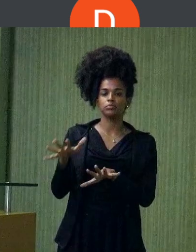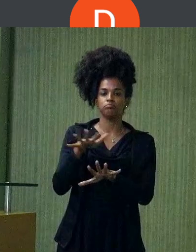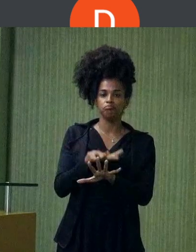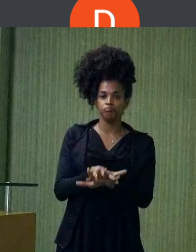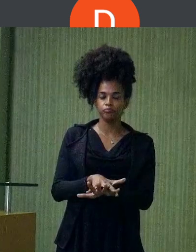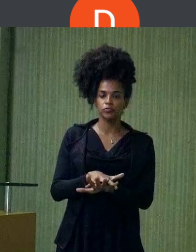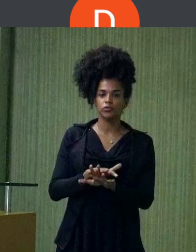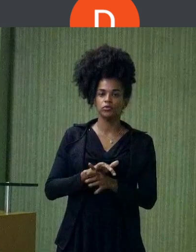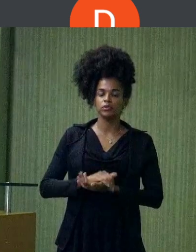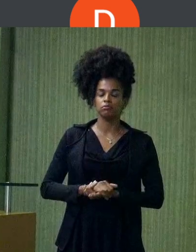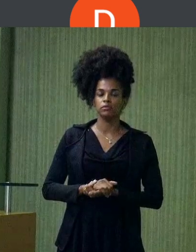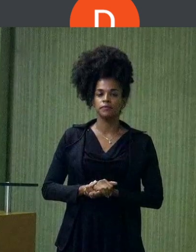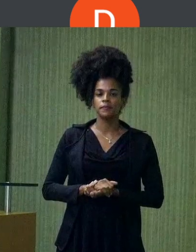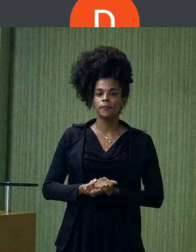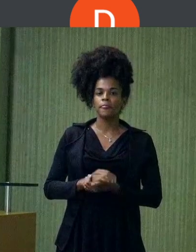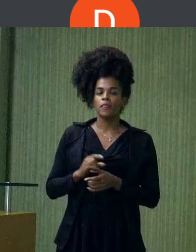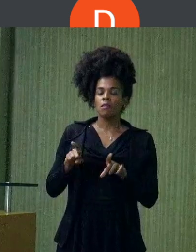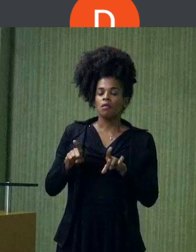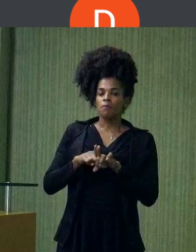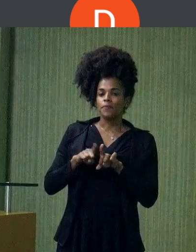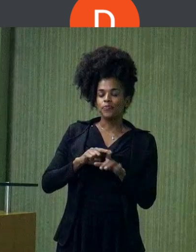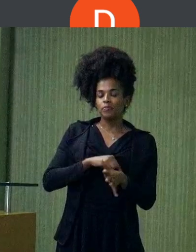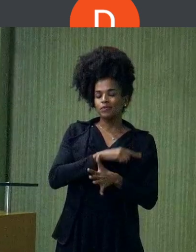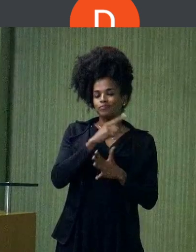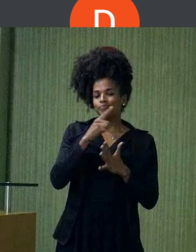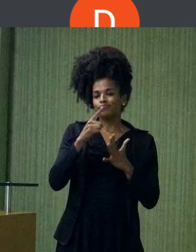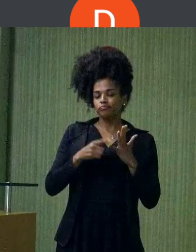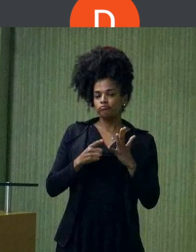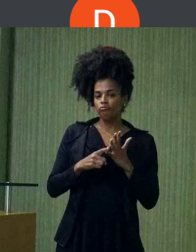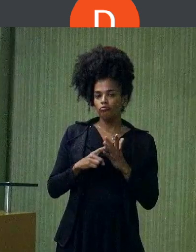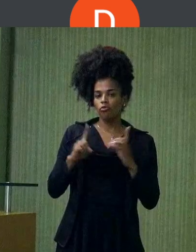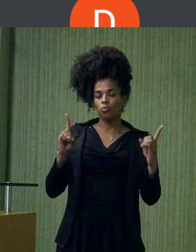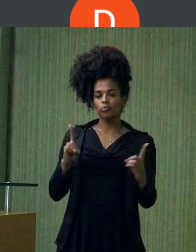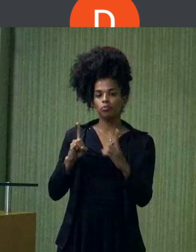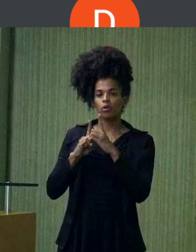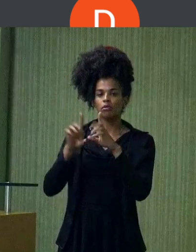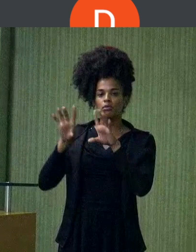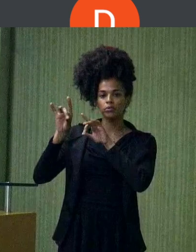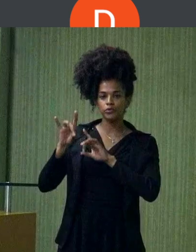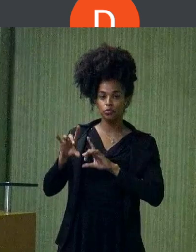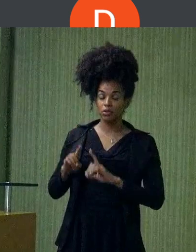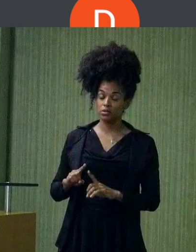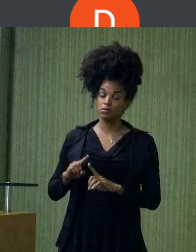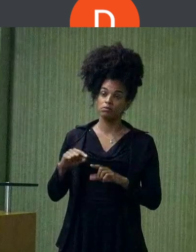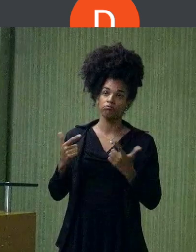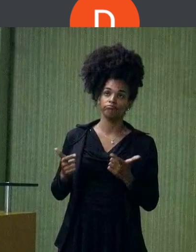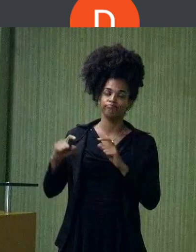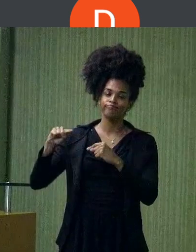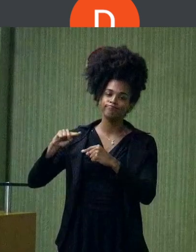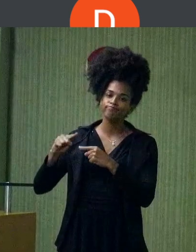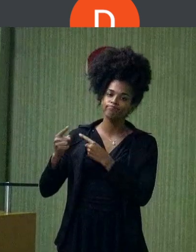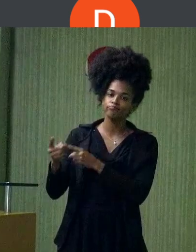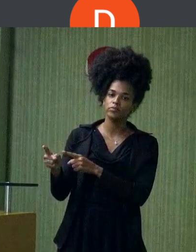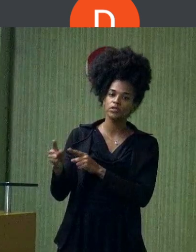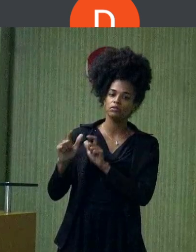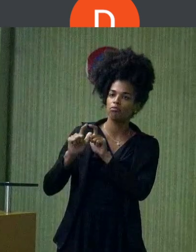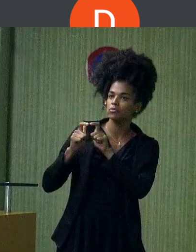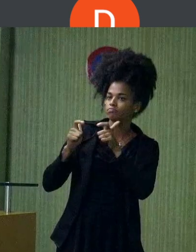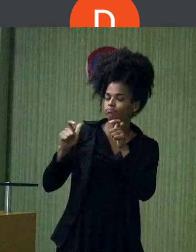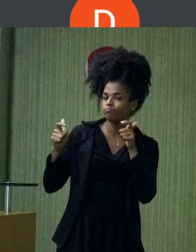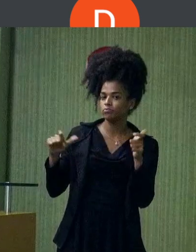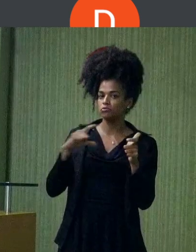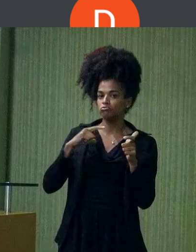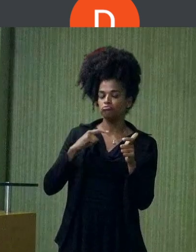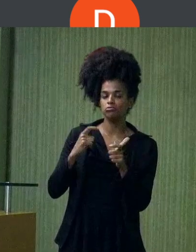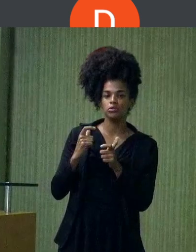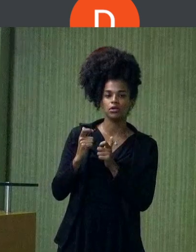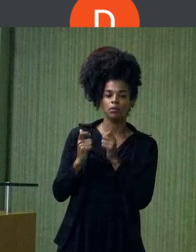9B fala da universalização do atendimento a educacional especializado Isso é Um Desafio bastante grande nós temos aí cerca de